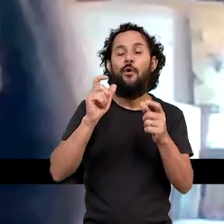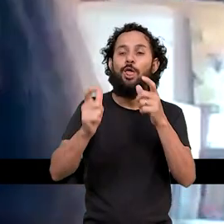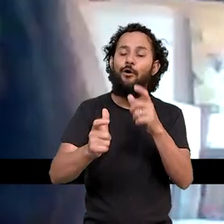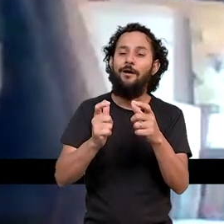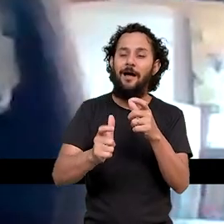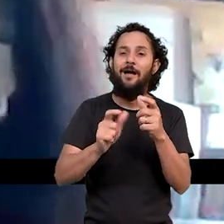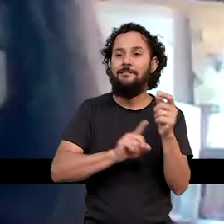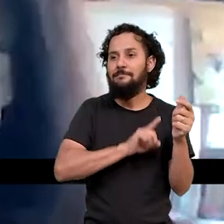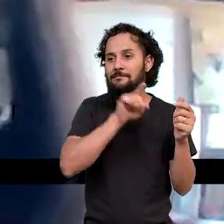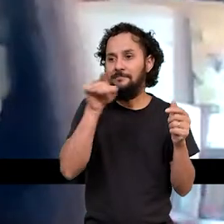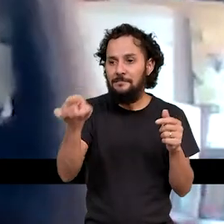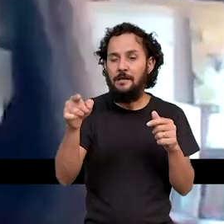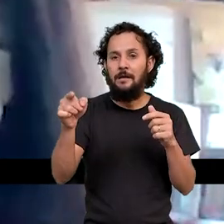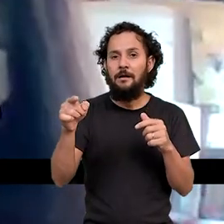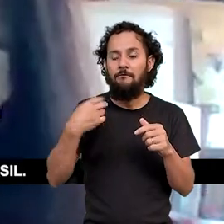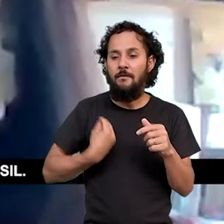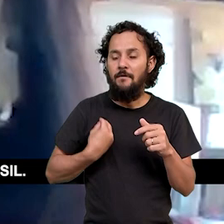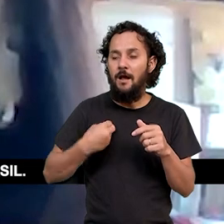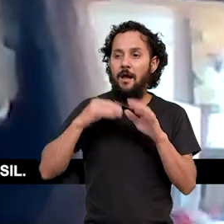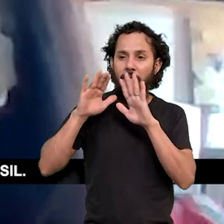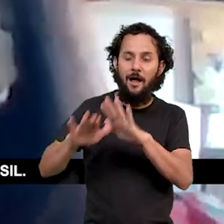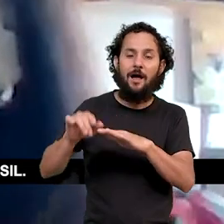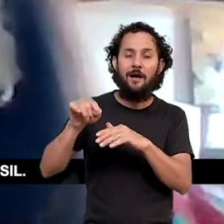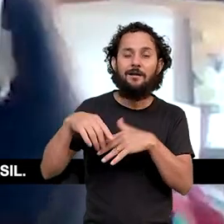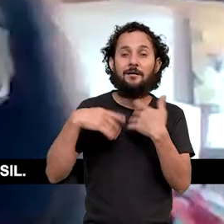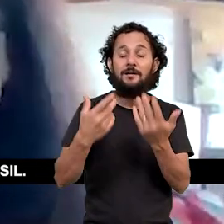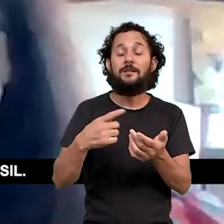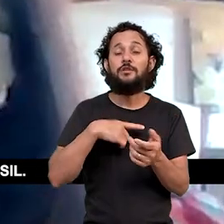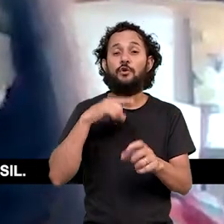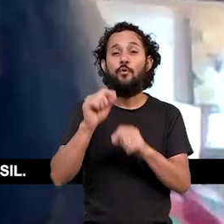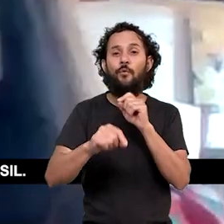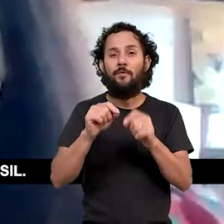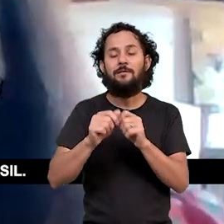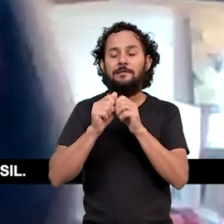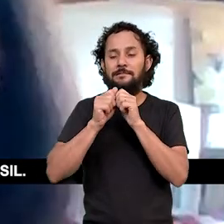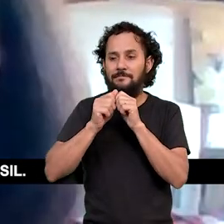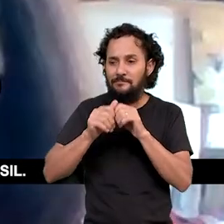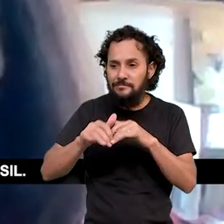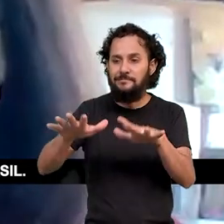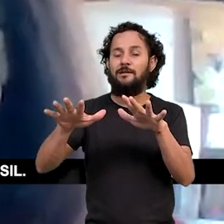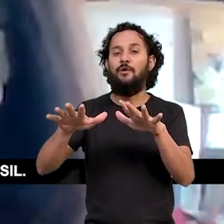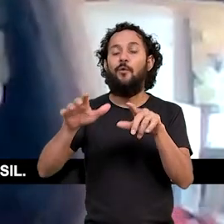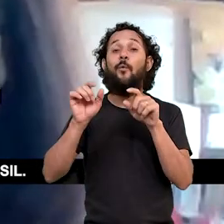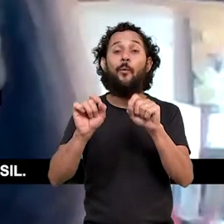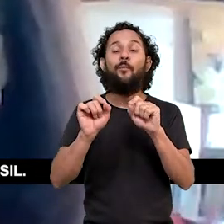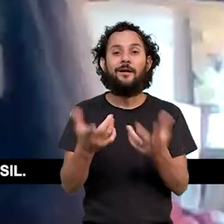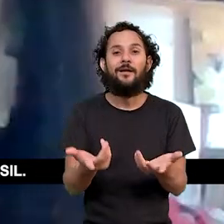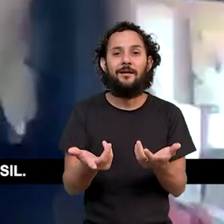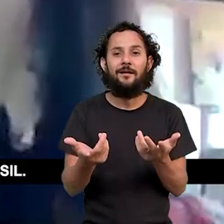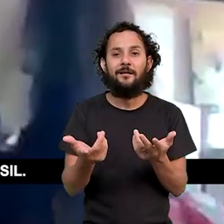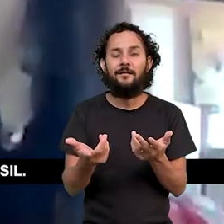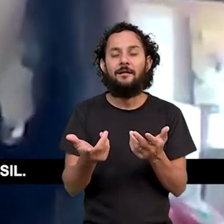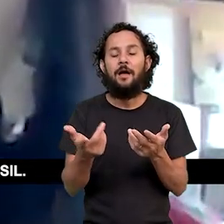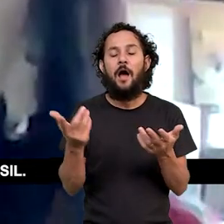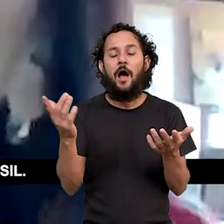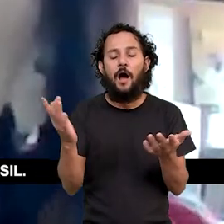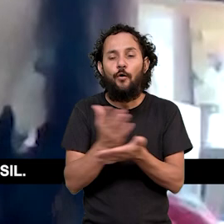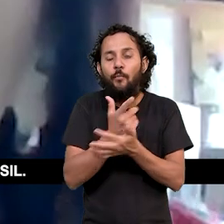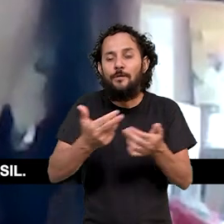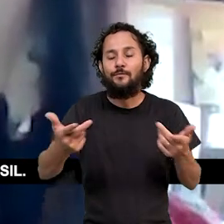eles passaram a viver e que, portanto, fizeram, replicaram, né?